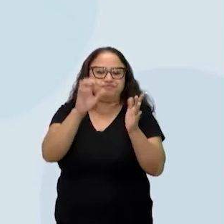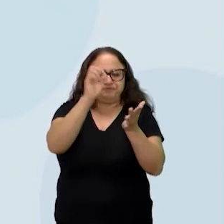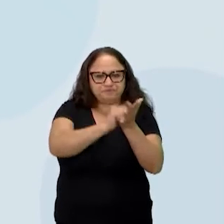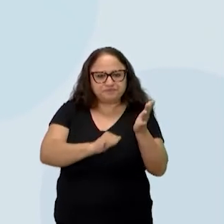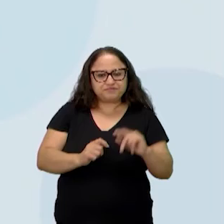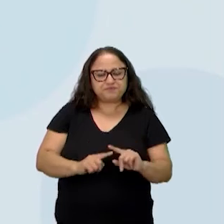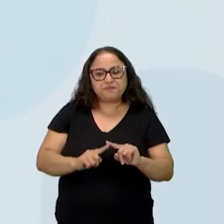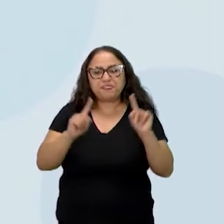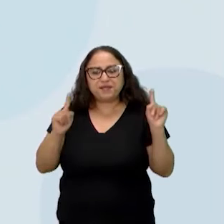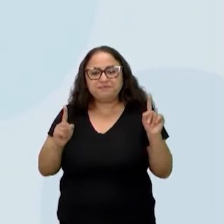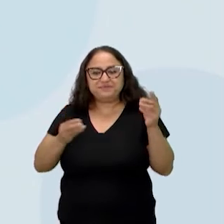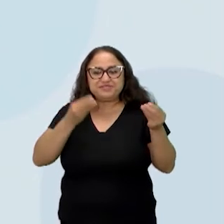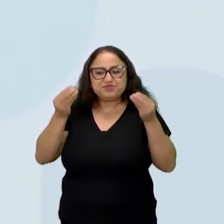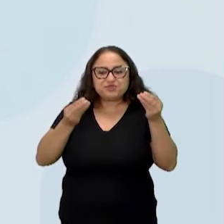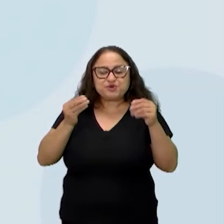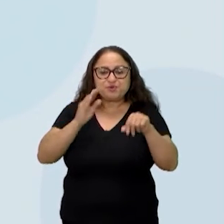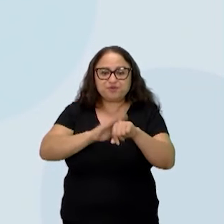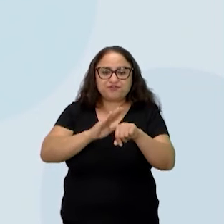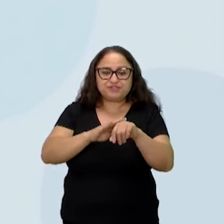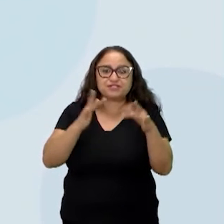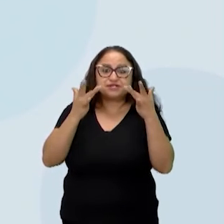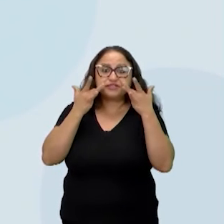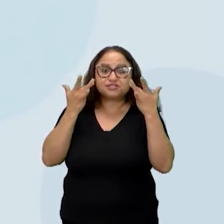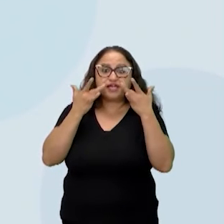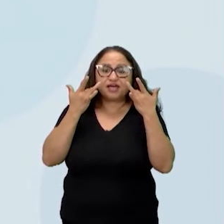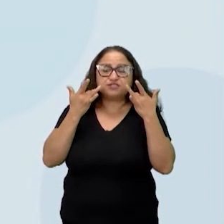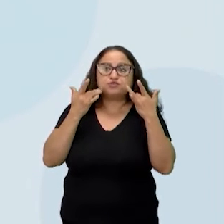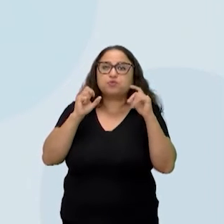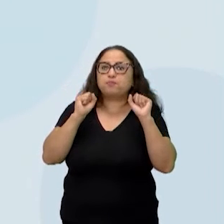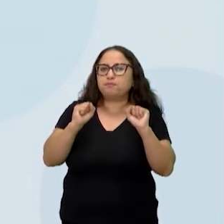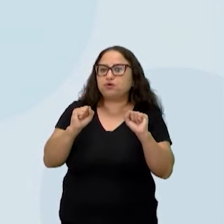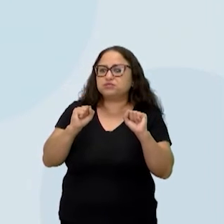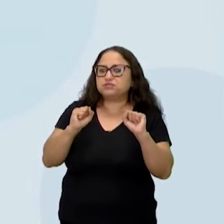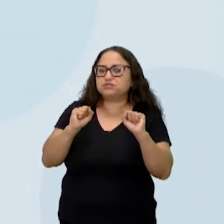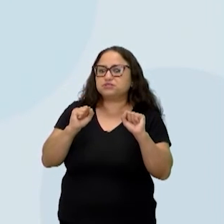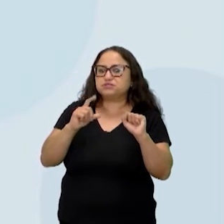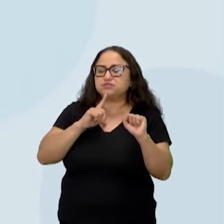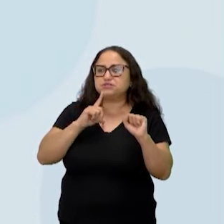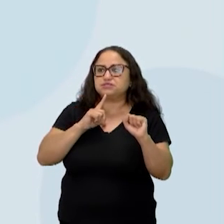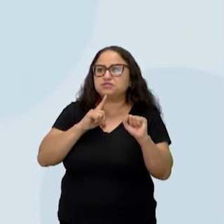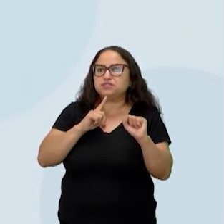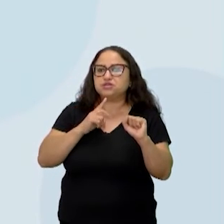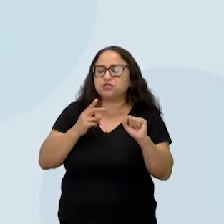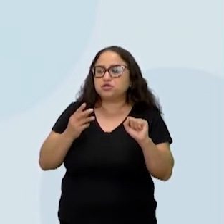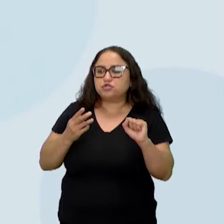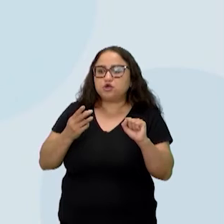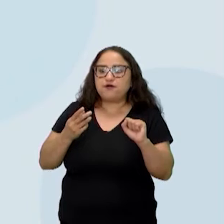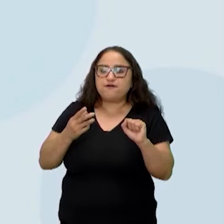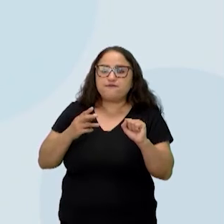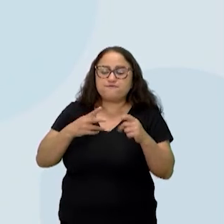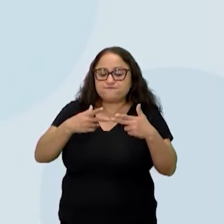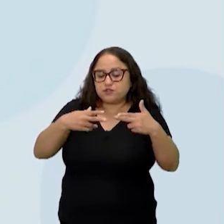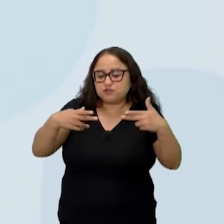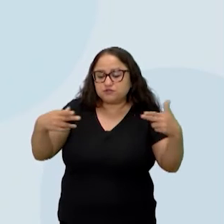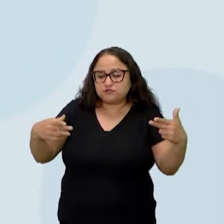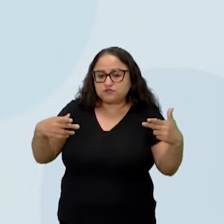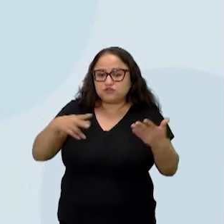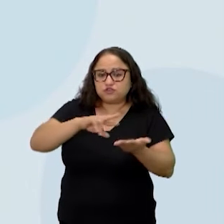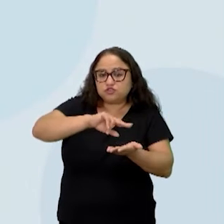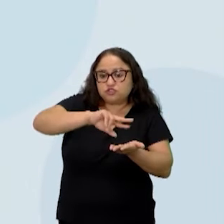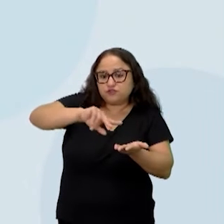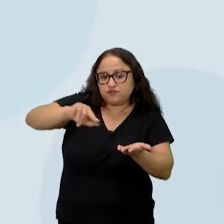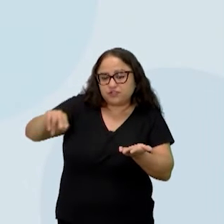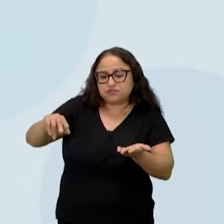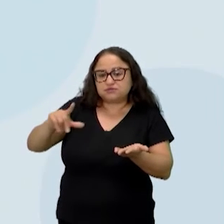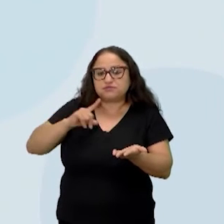Mas como que eu vou fazer para que aquela peça teatral possa ser representada milhares de vezes ao longo do tempo, né?